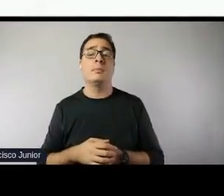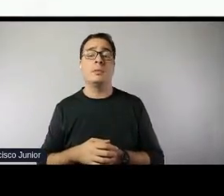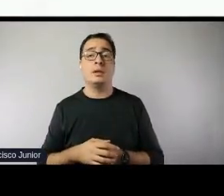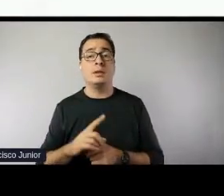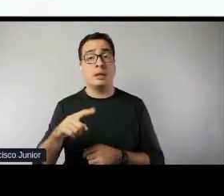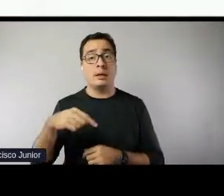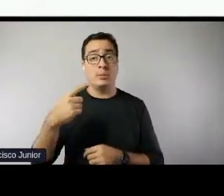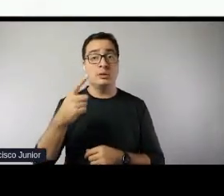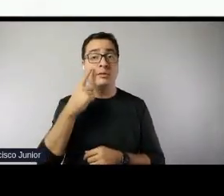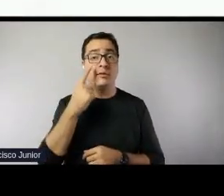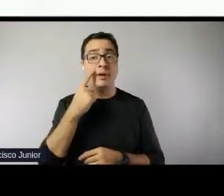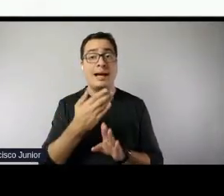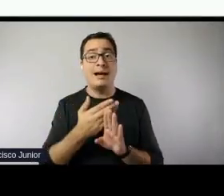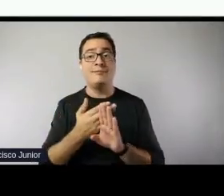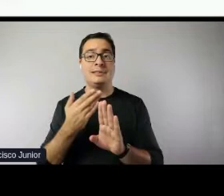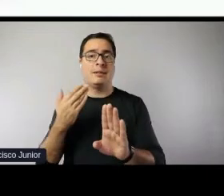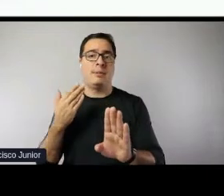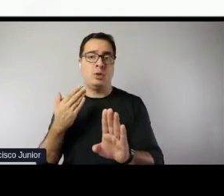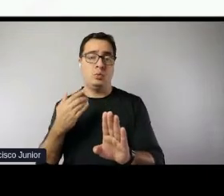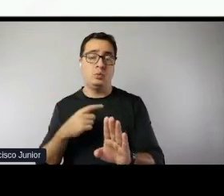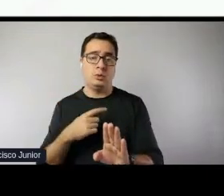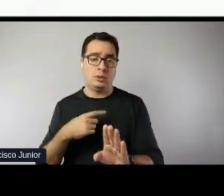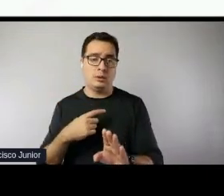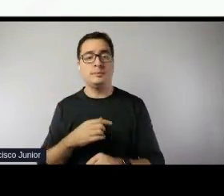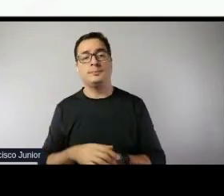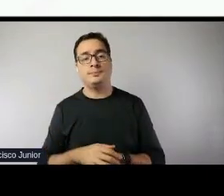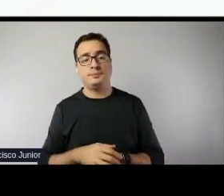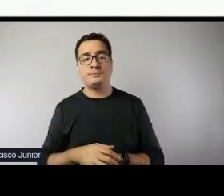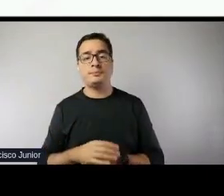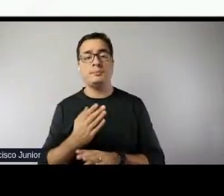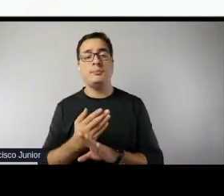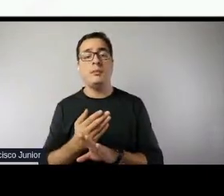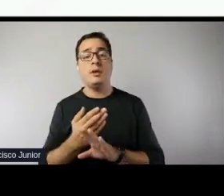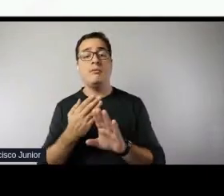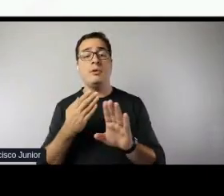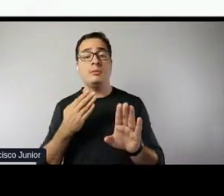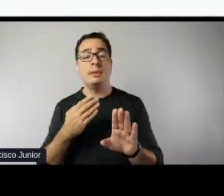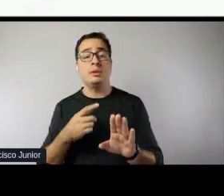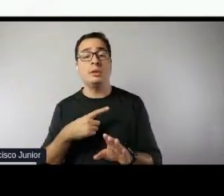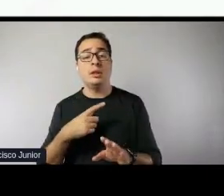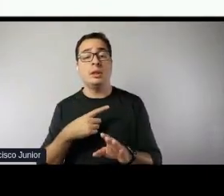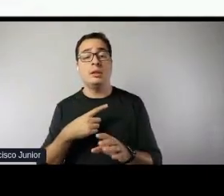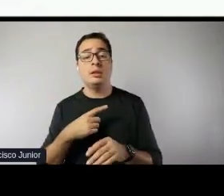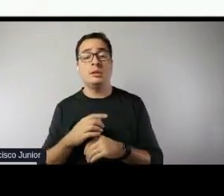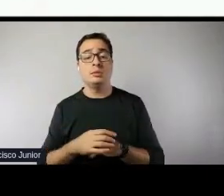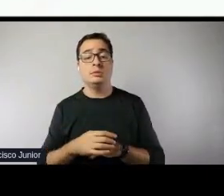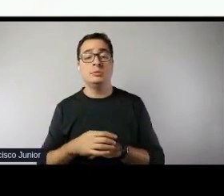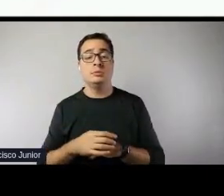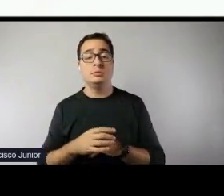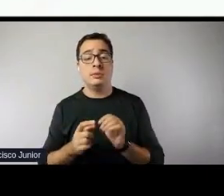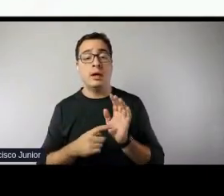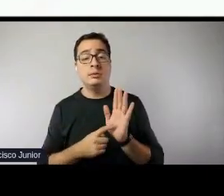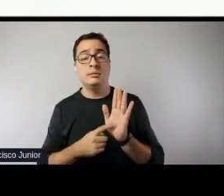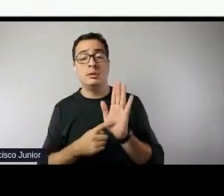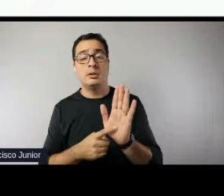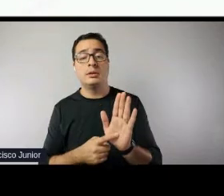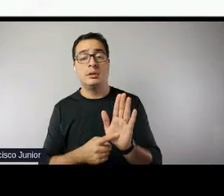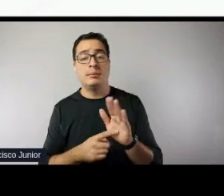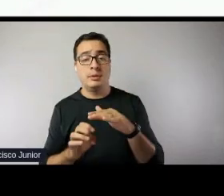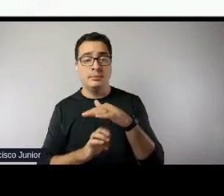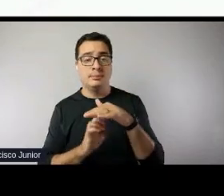Logo em seguida, a gente vê aí também o afastamento, né? O afastamento, ele vai apresentar para a